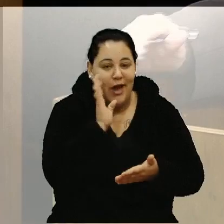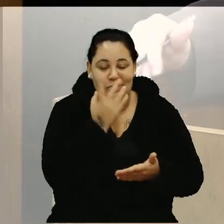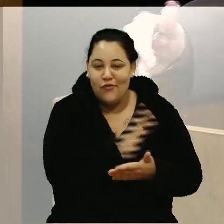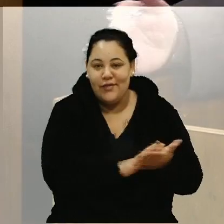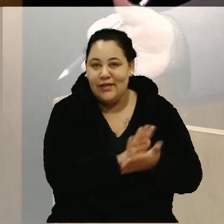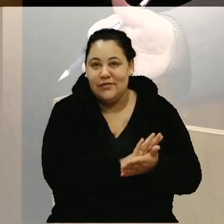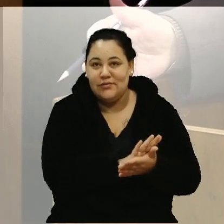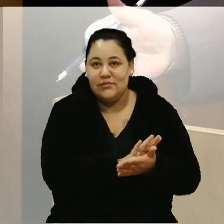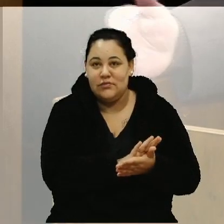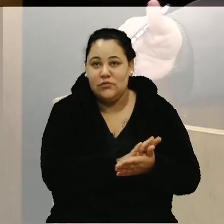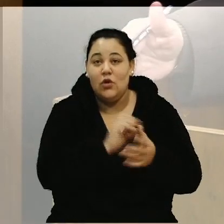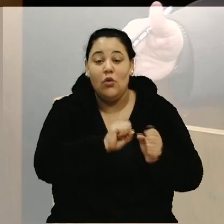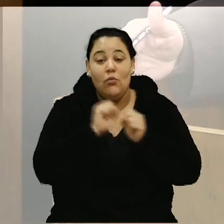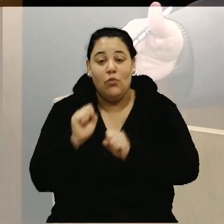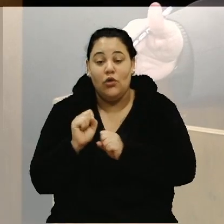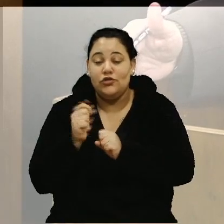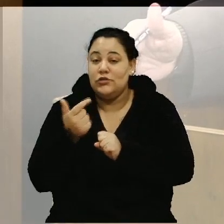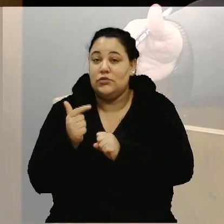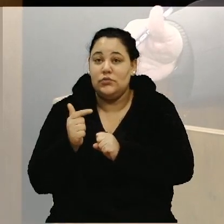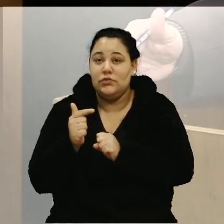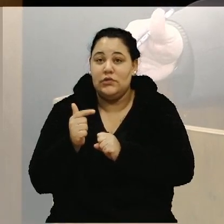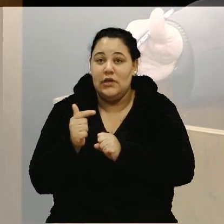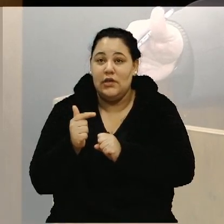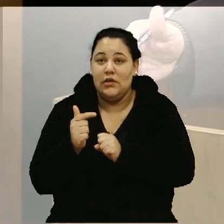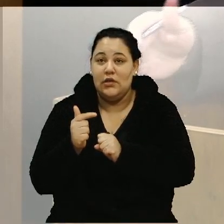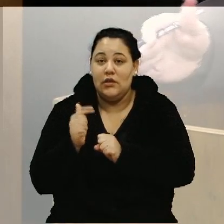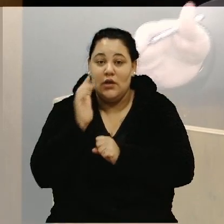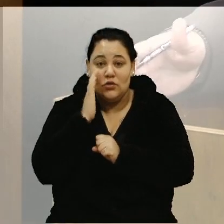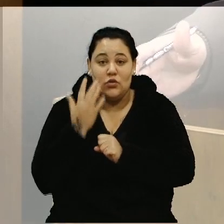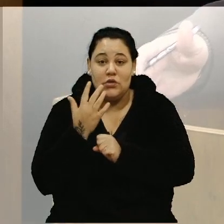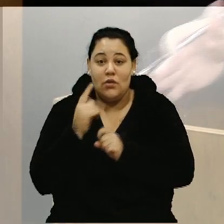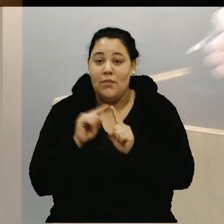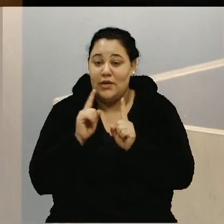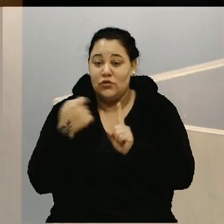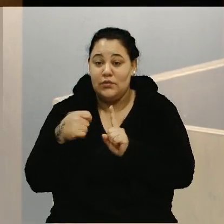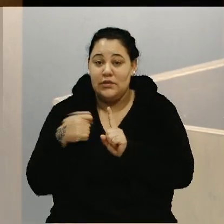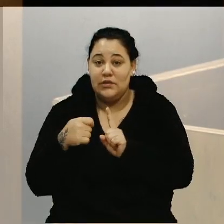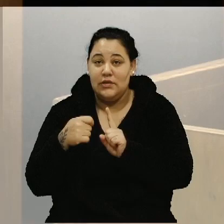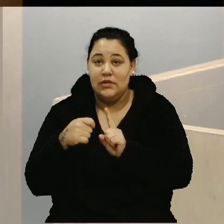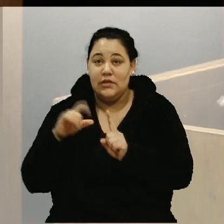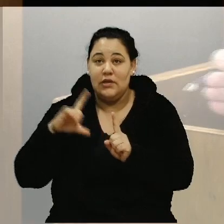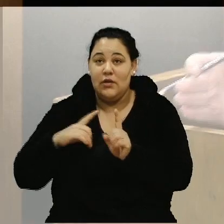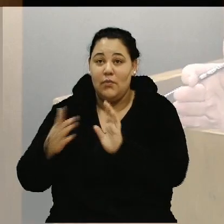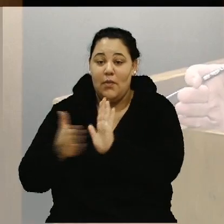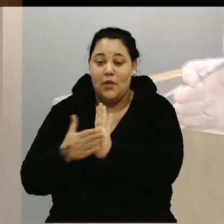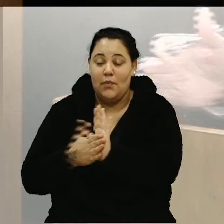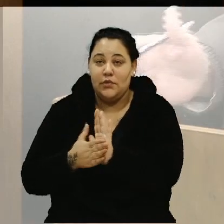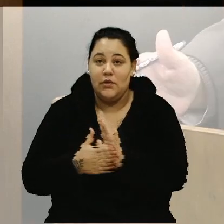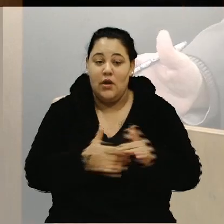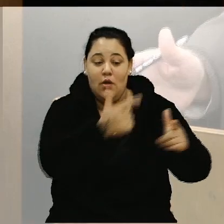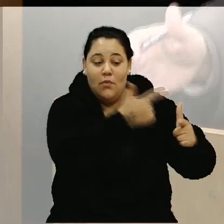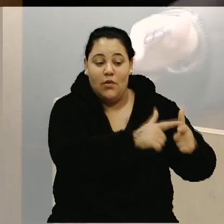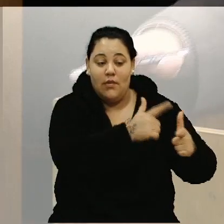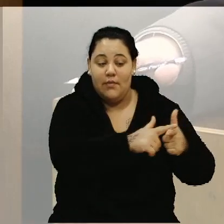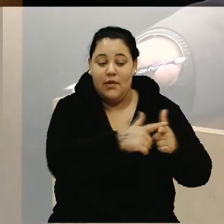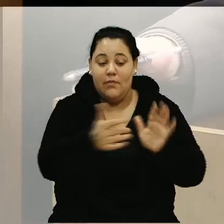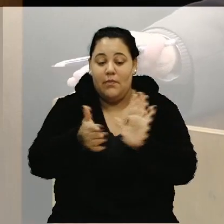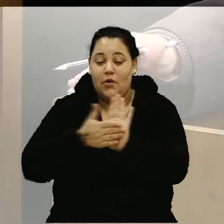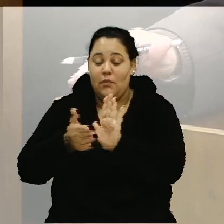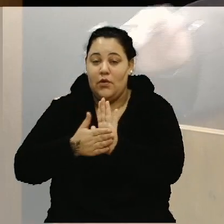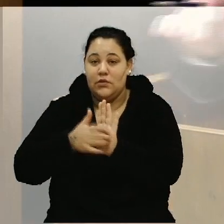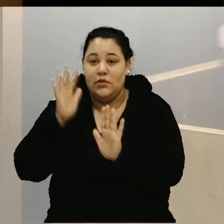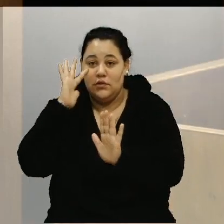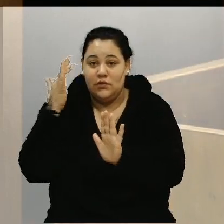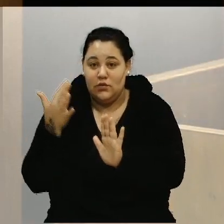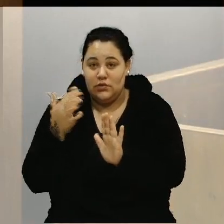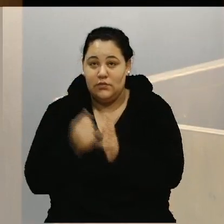não ter a solução, mas tem que ter uma proposta. Sempre sim, tá? Problema, proposta e solução.